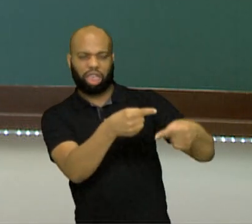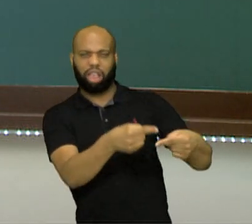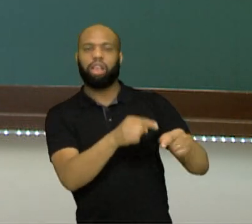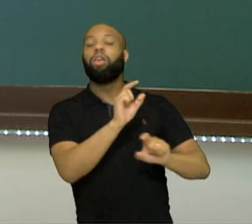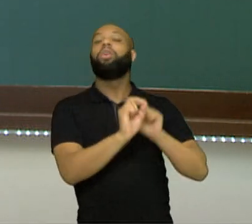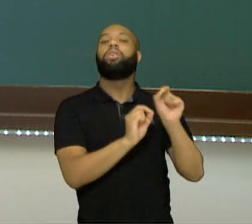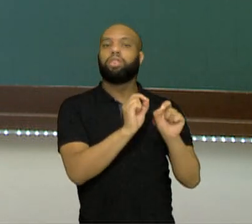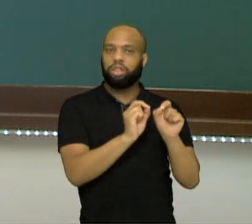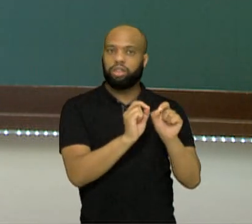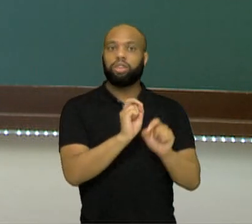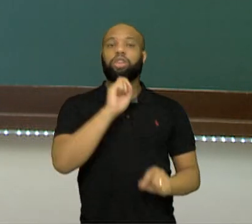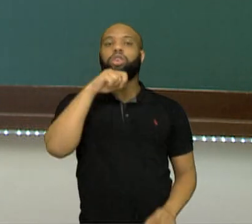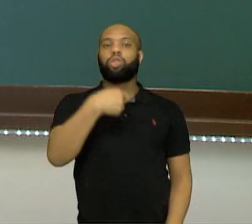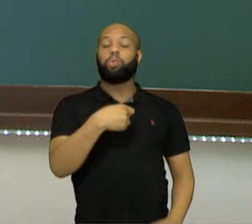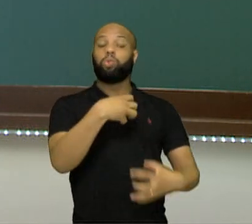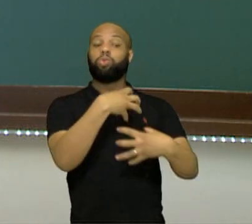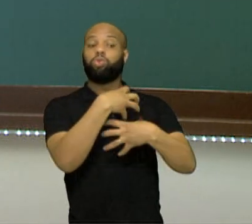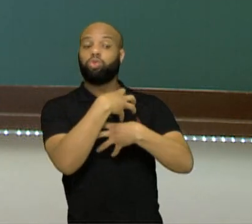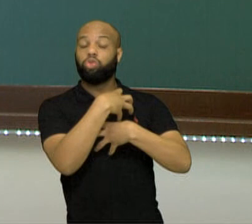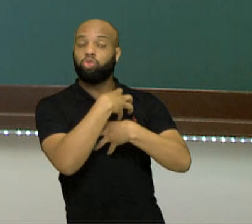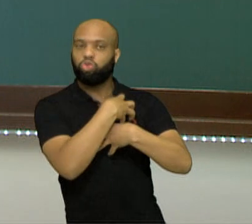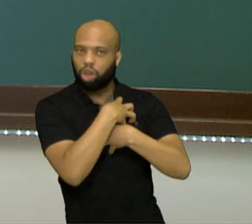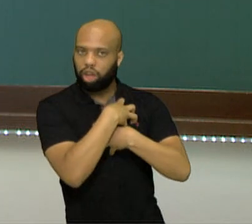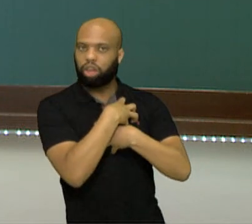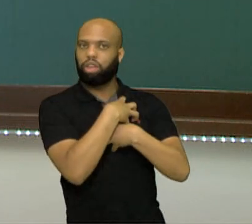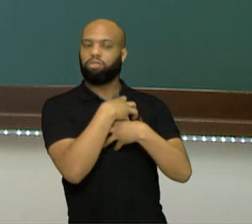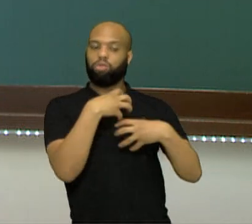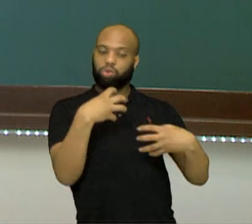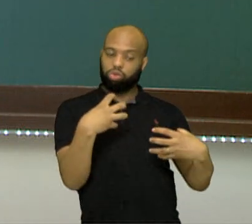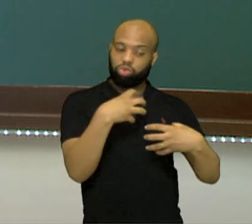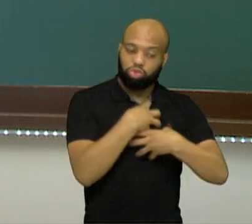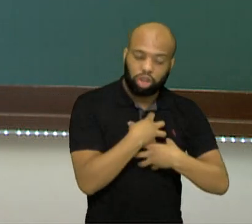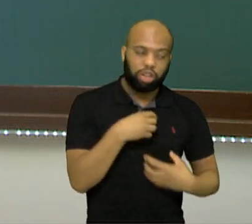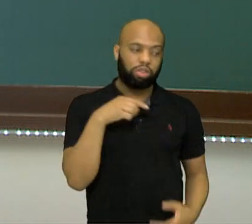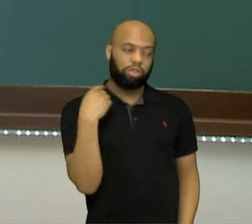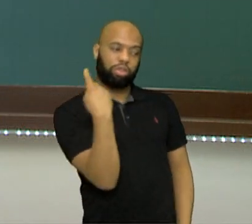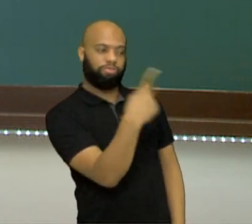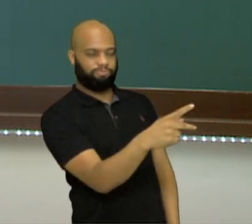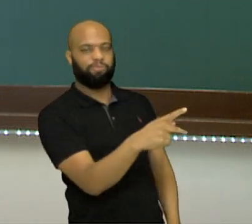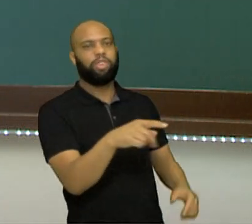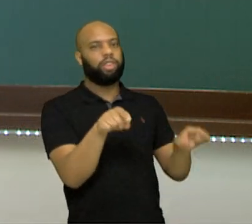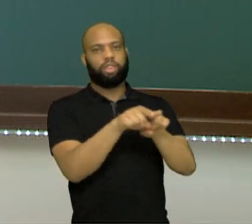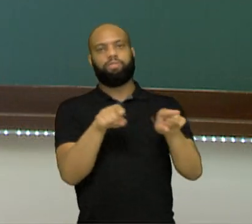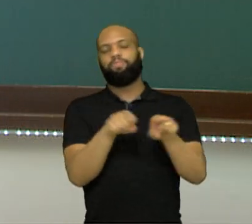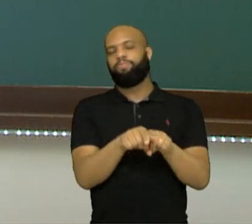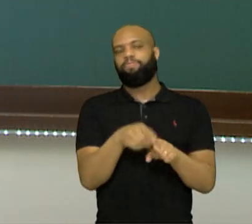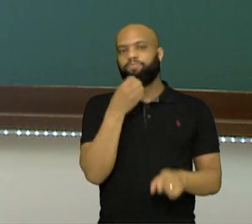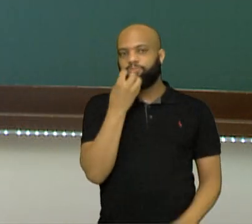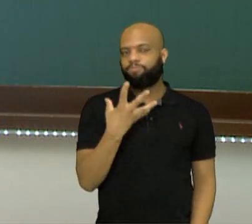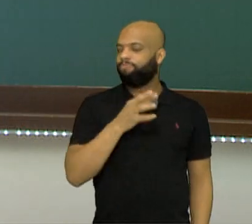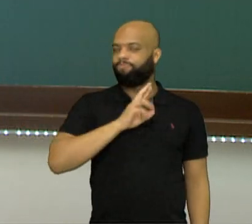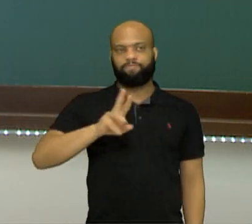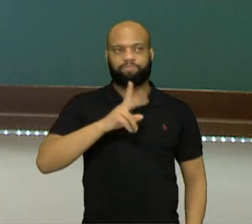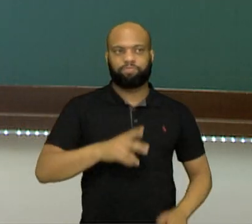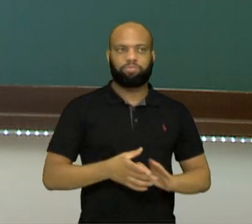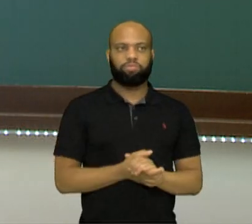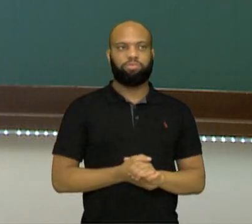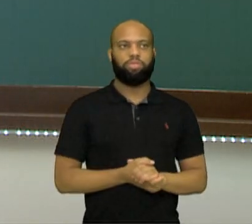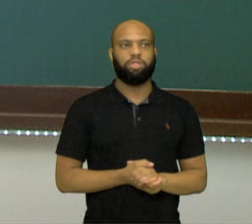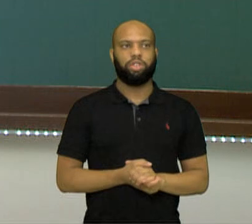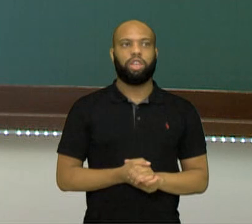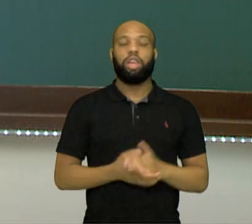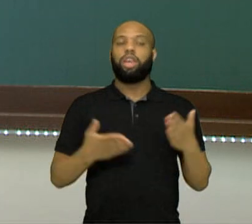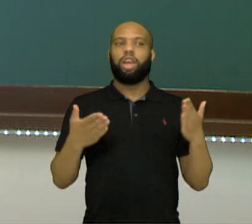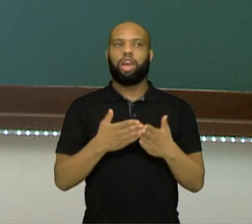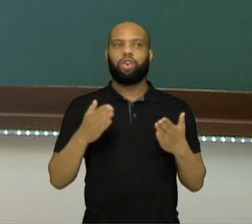em relação ao tom da expressão daquela pessoa. Também não é muito legal. A partir daqui